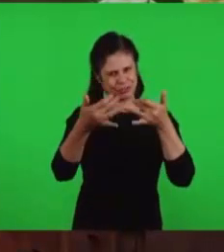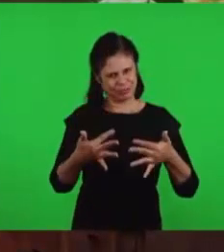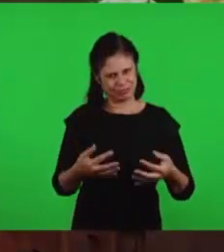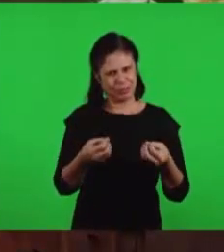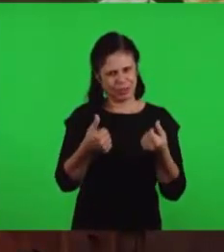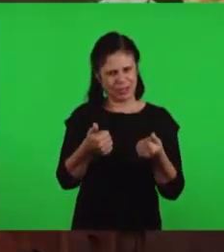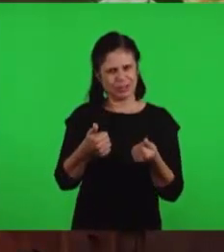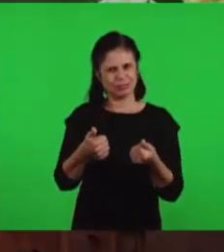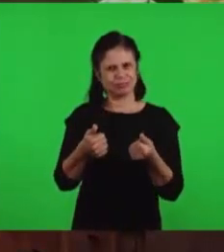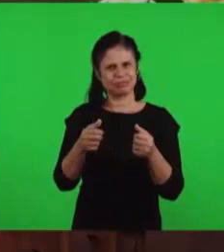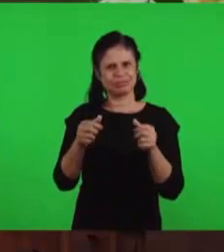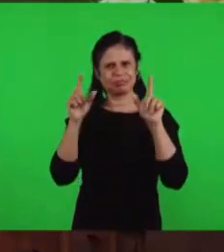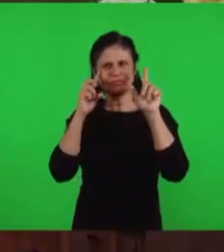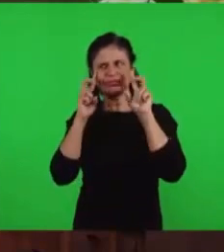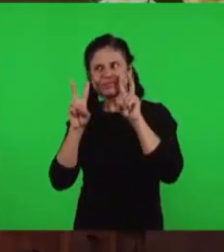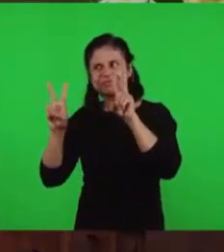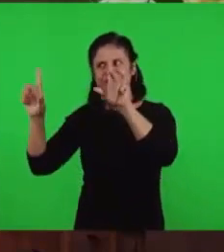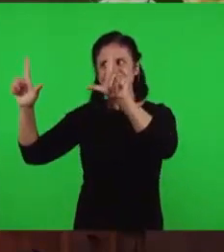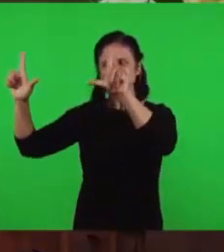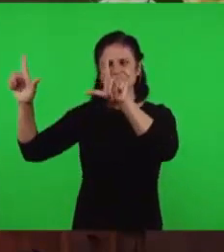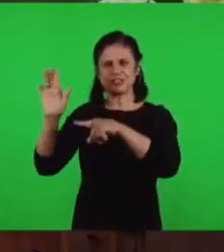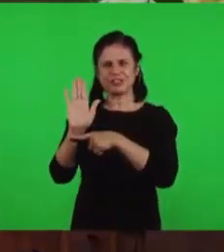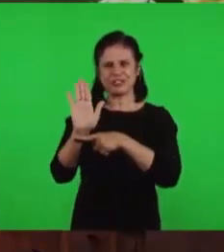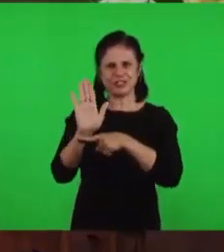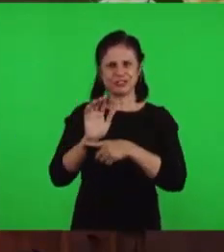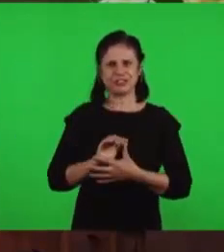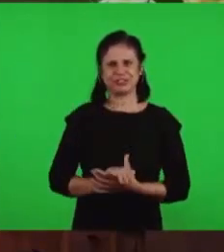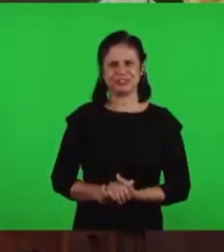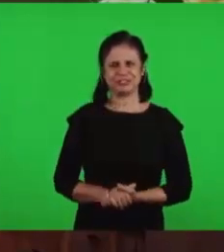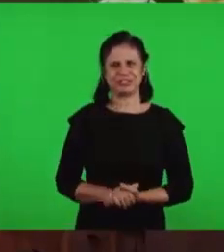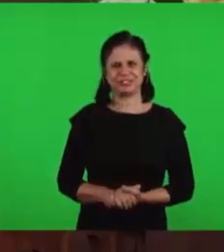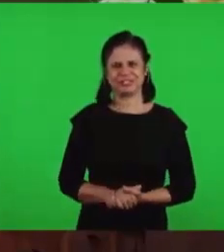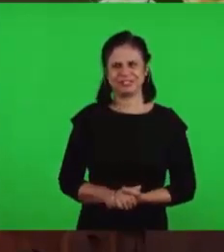ouçamos então ou vejamos então este vídeo